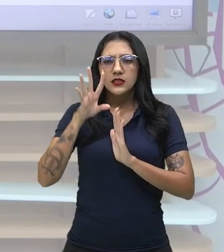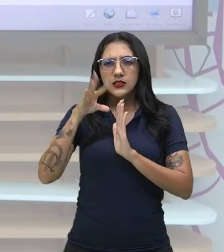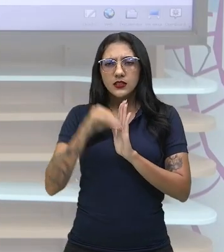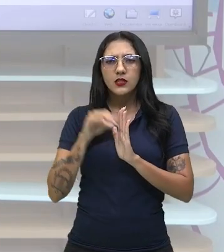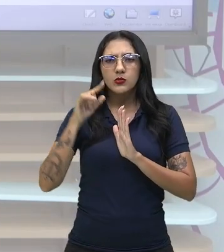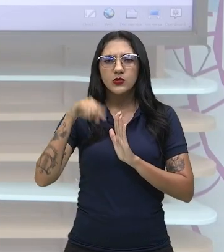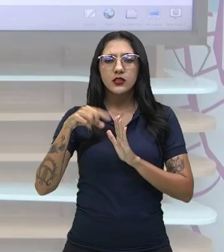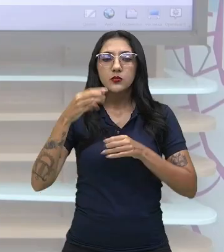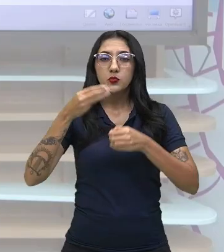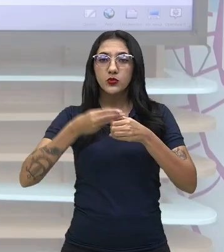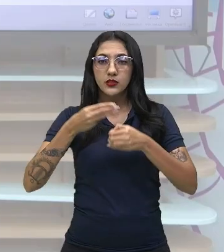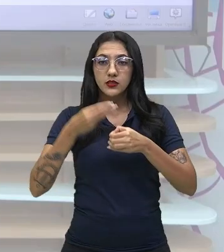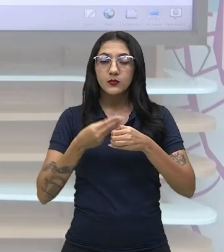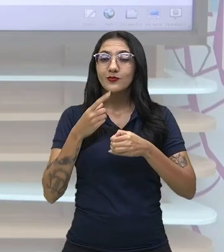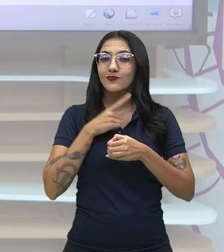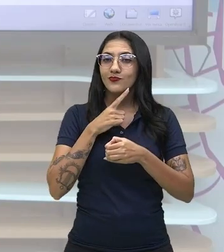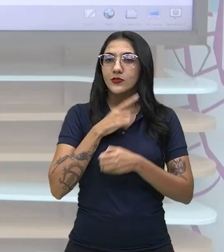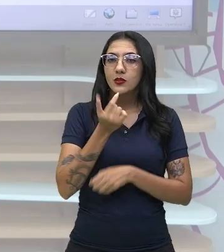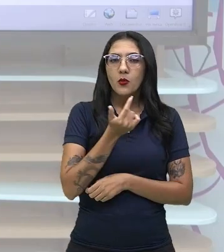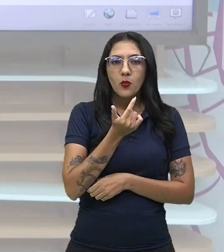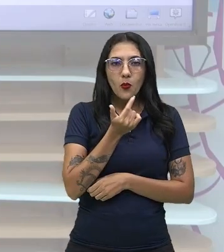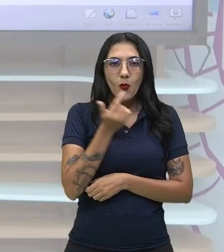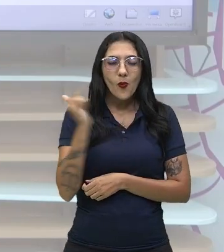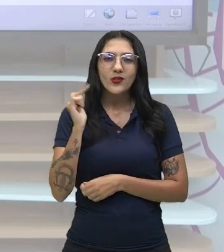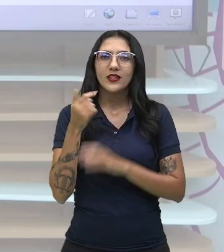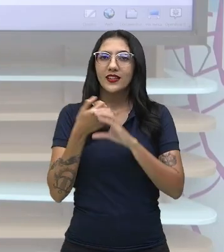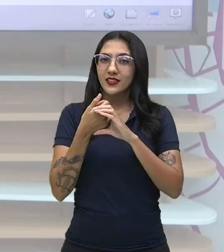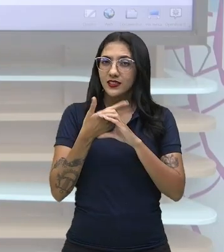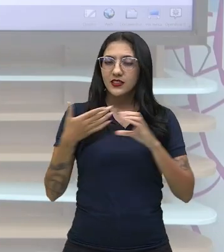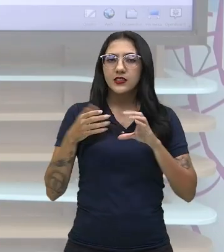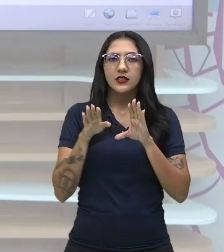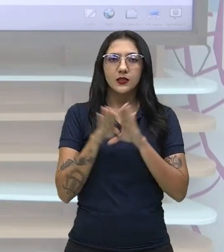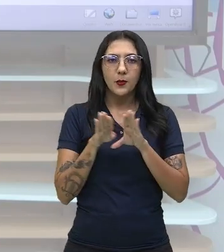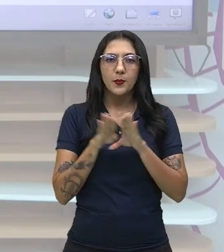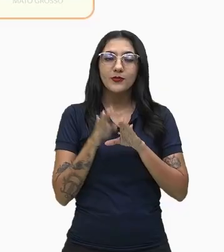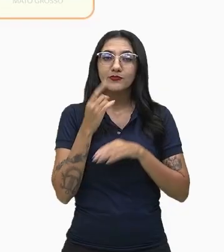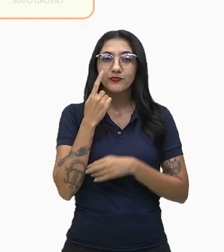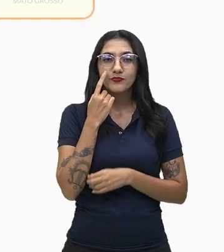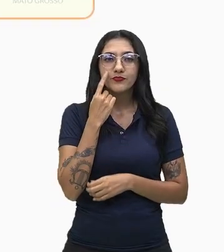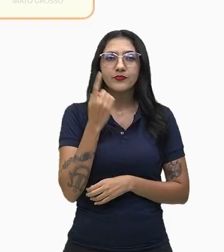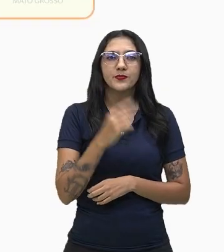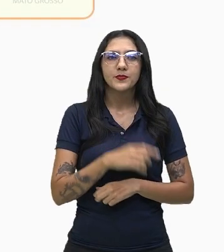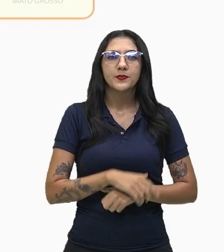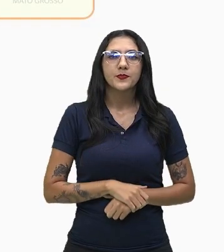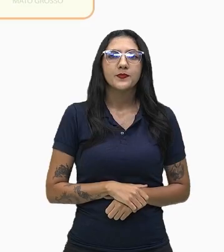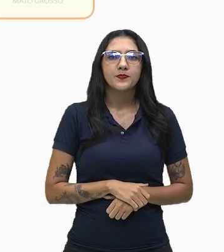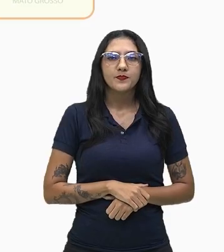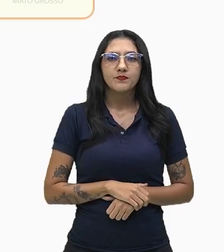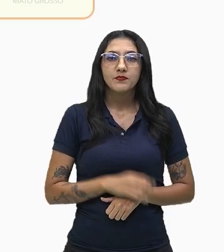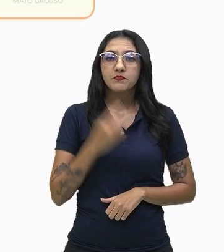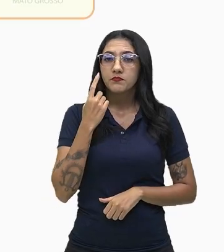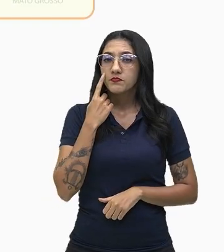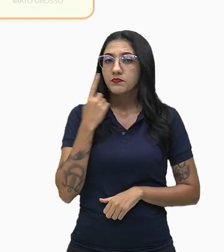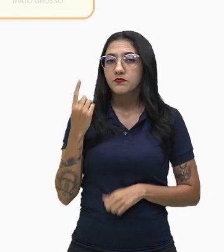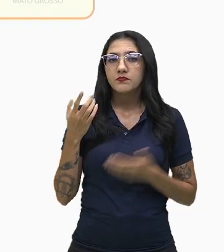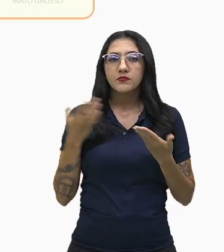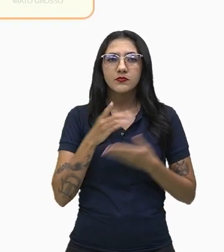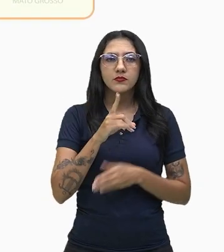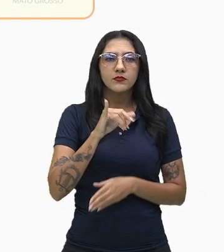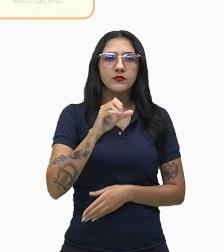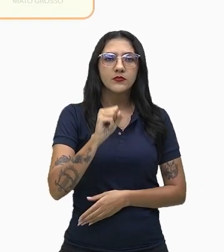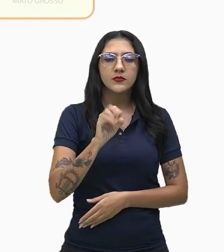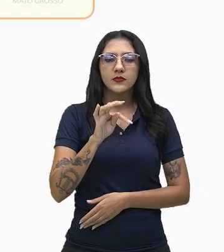encontrar também outras unidades. Então, vamos ao próximo conceito. Nós temos aí distritos,